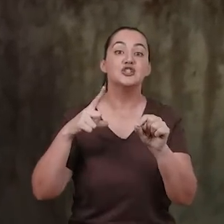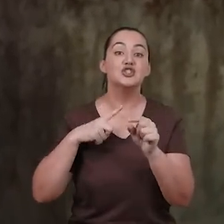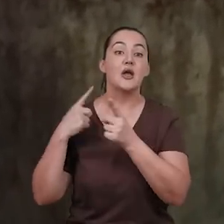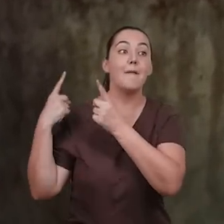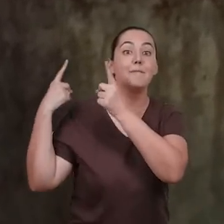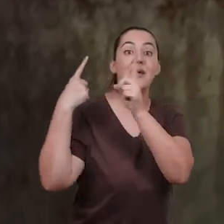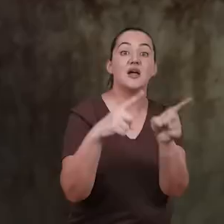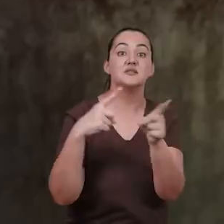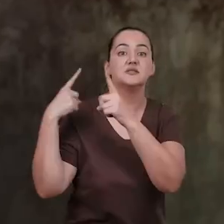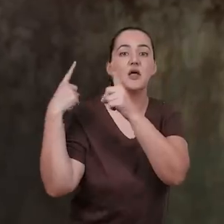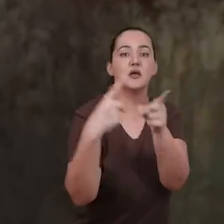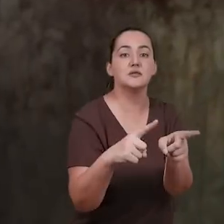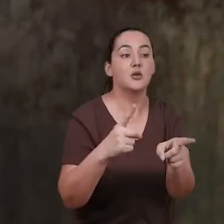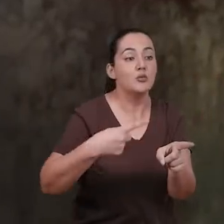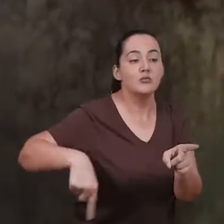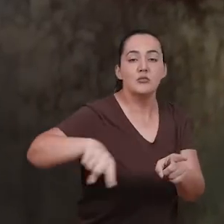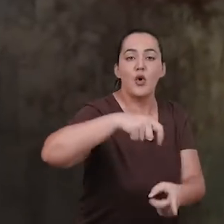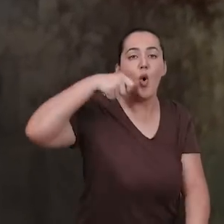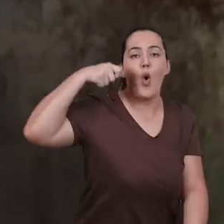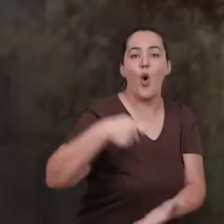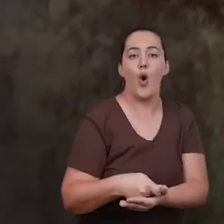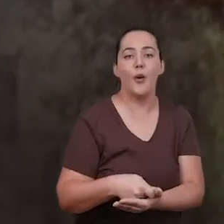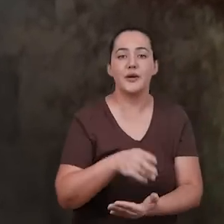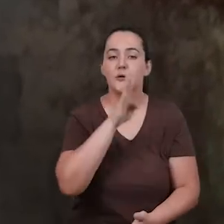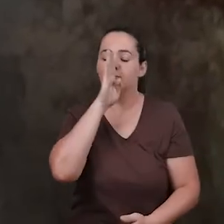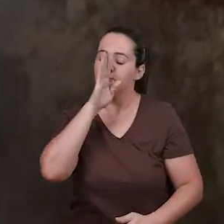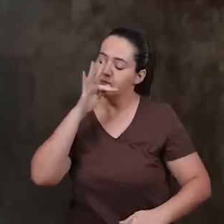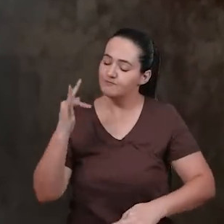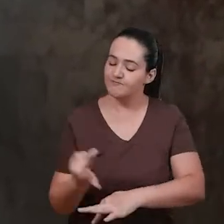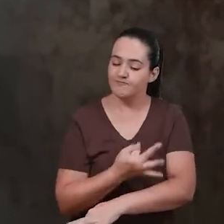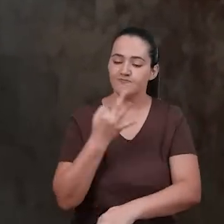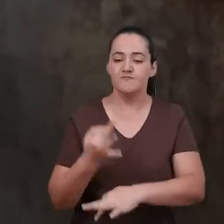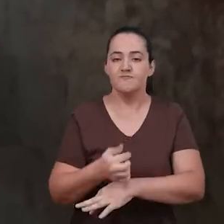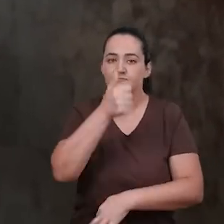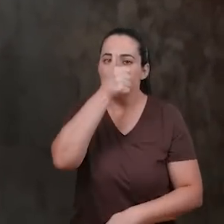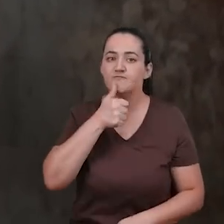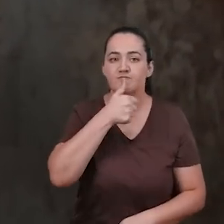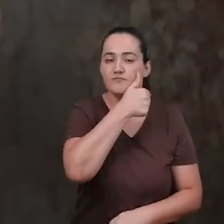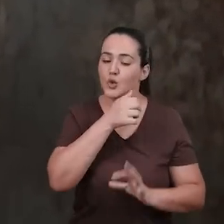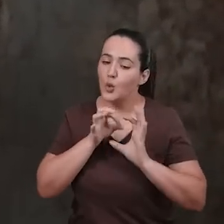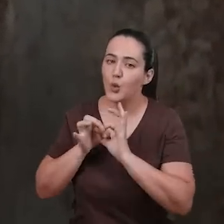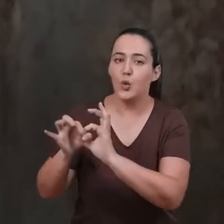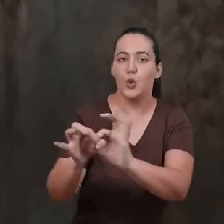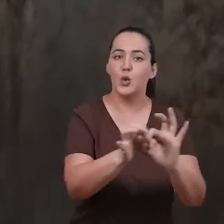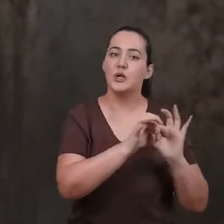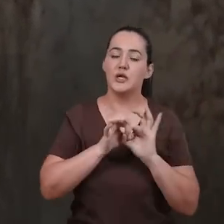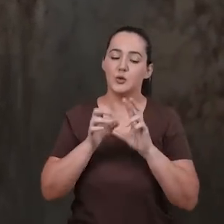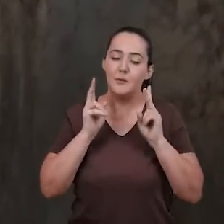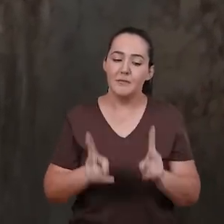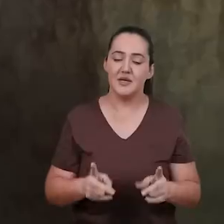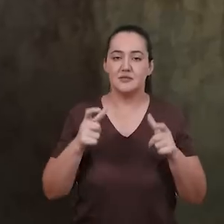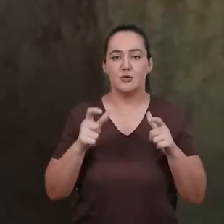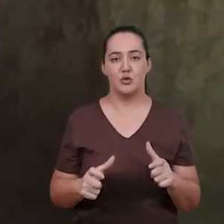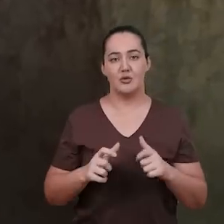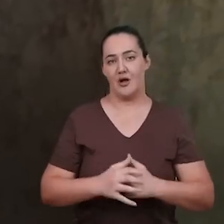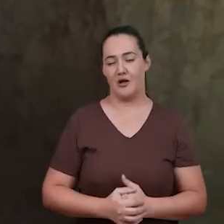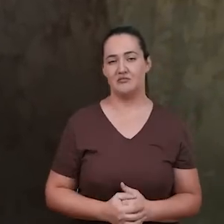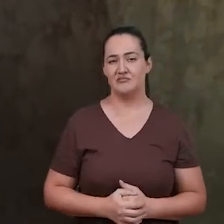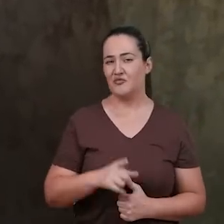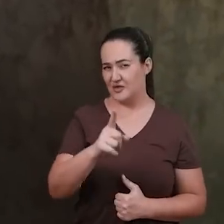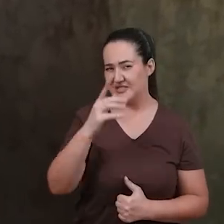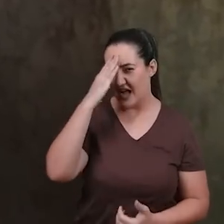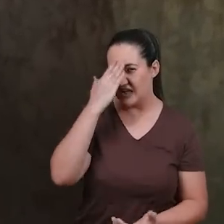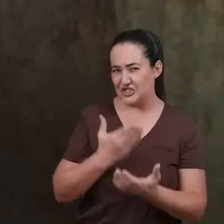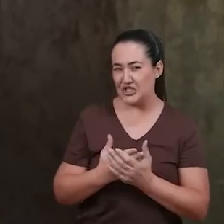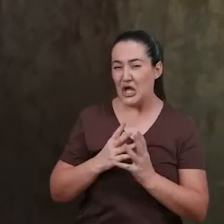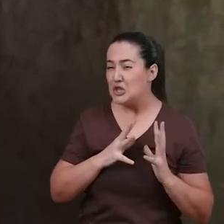perseguição obrigava que eles fossem unidos. A perseguição obrigava que eles se reunissem no mesmo lugar. Você acredita que